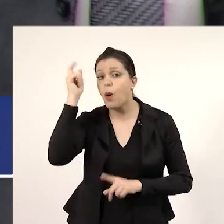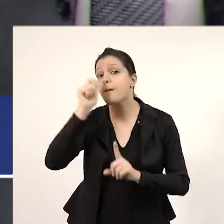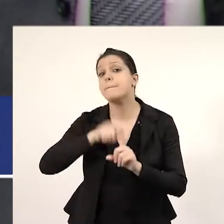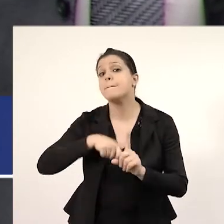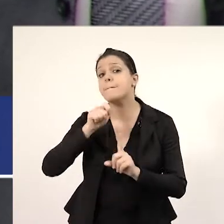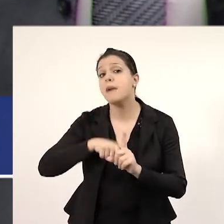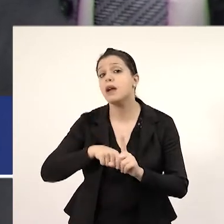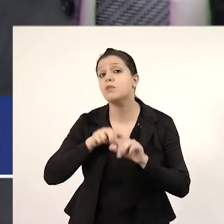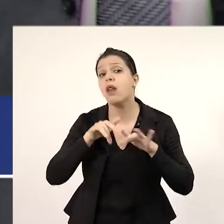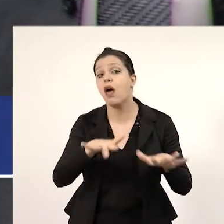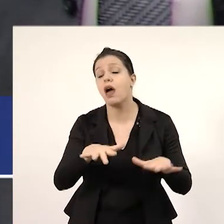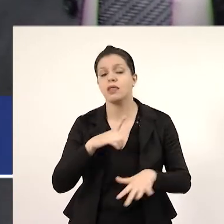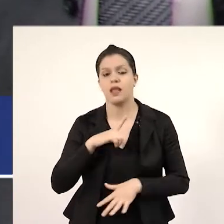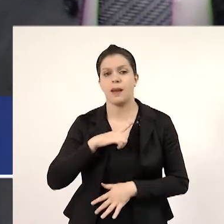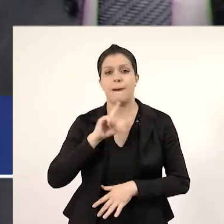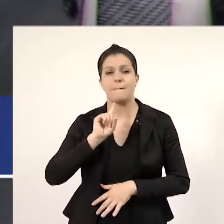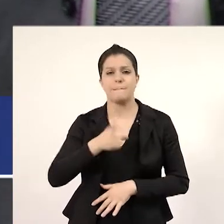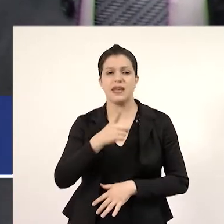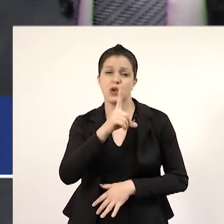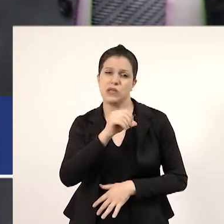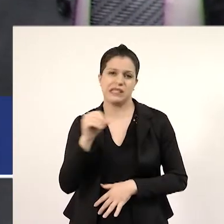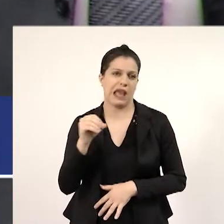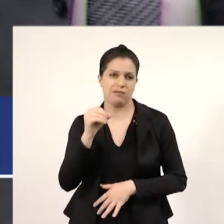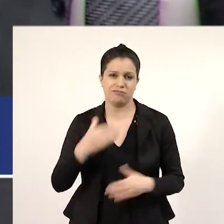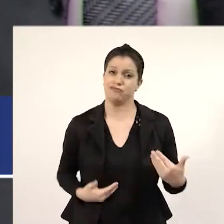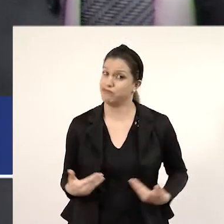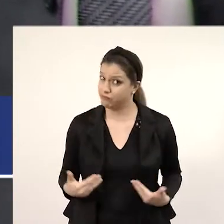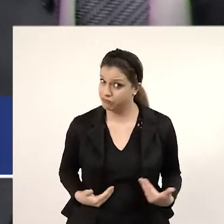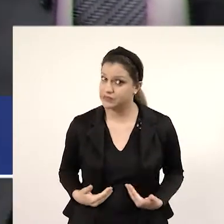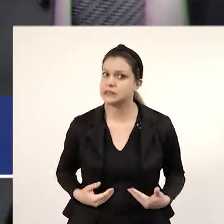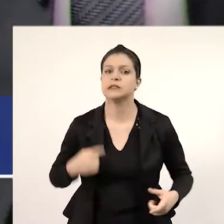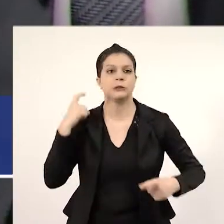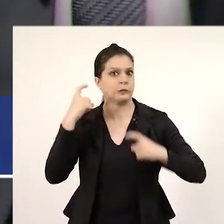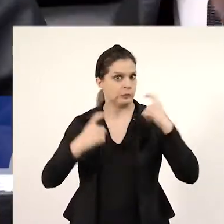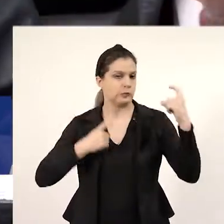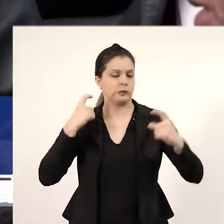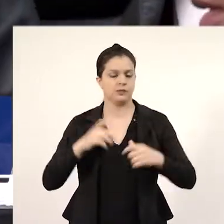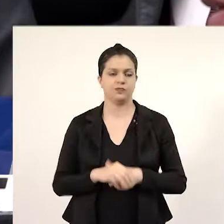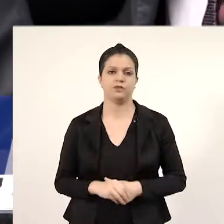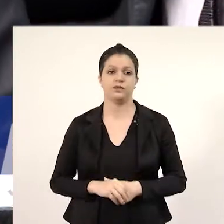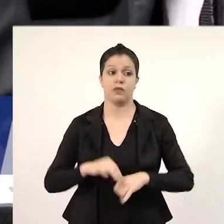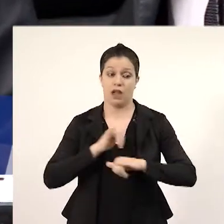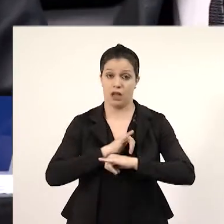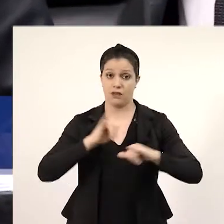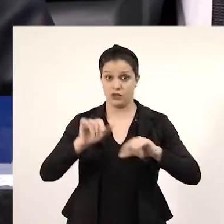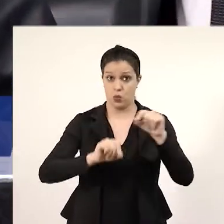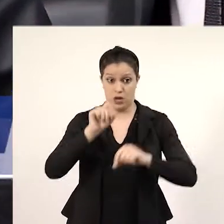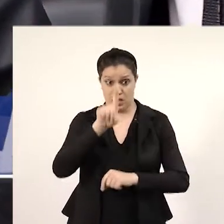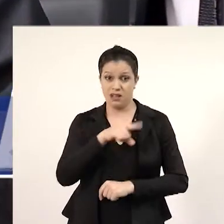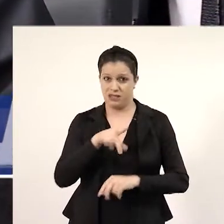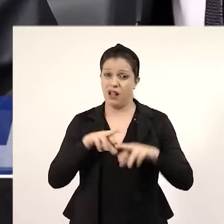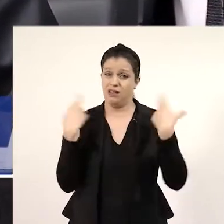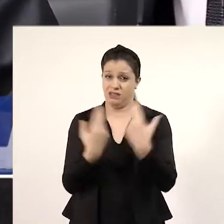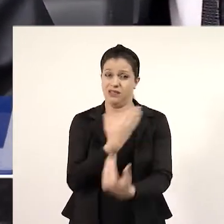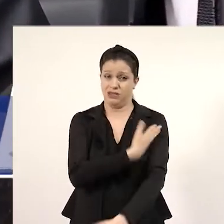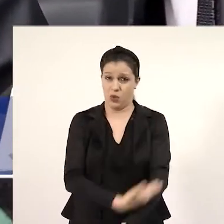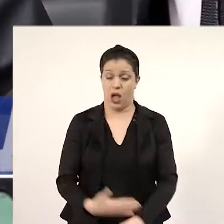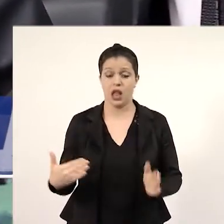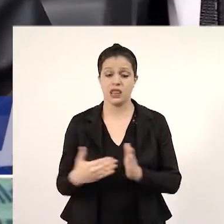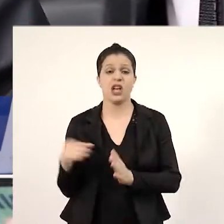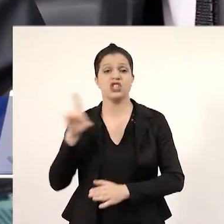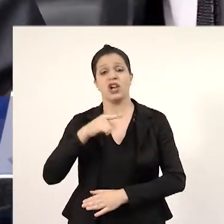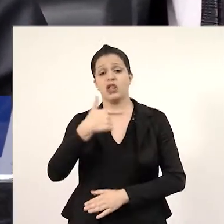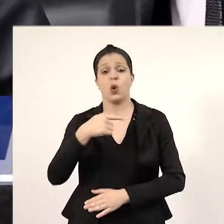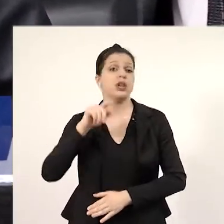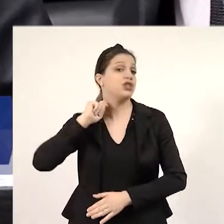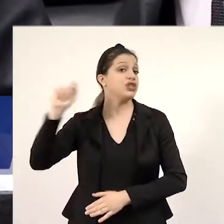mil pessoas por mês e nós temos 1.100 funcionários. É muito preocupante. O anúncio da suspensão das sessões pelo plenário da Alemes